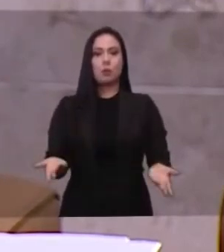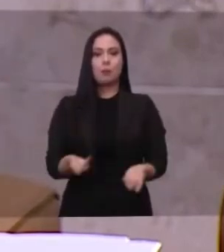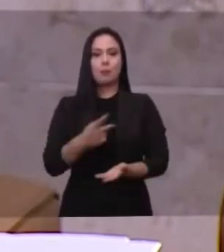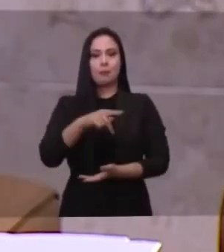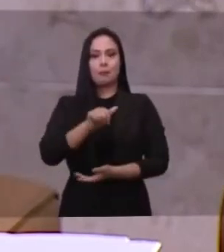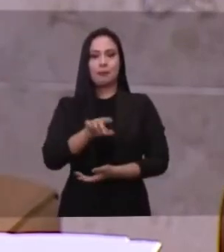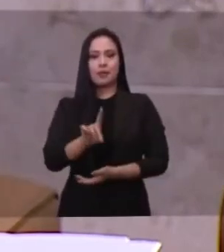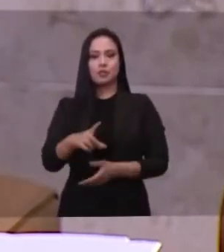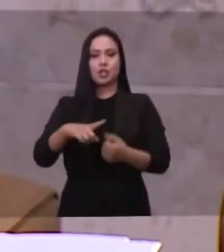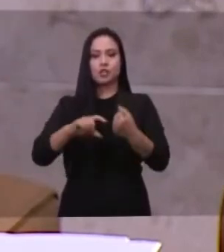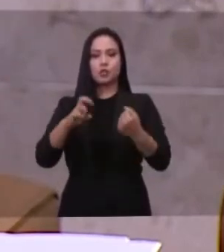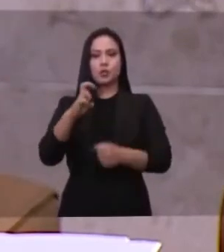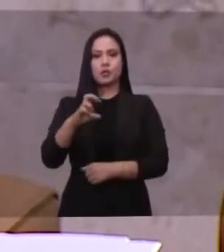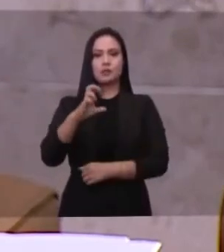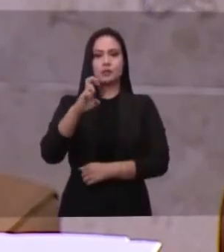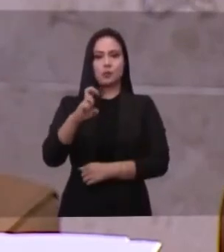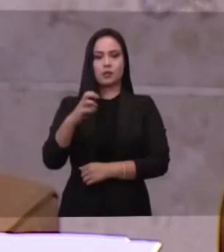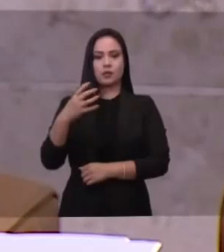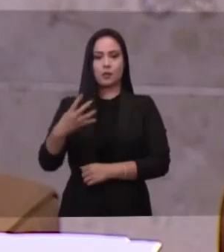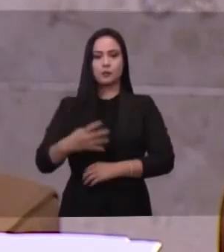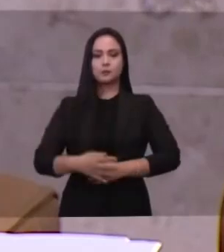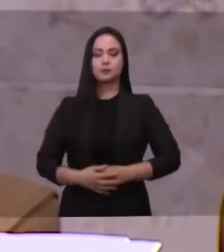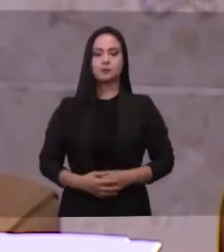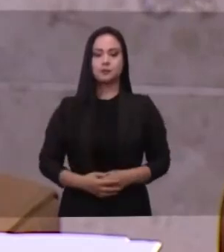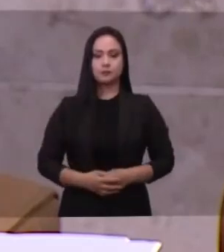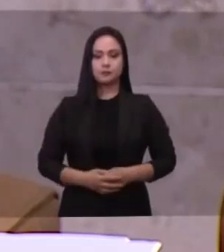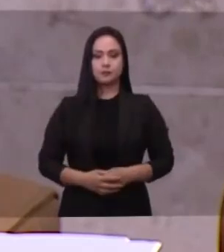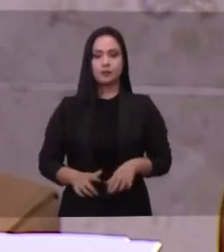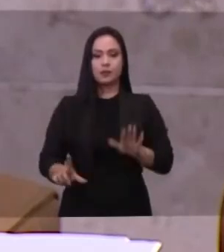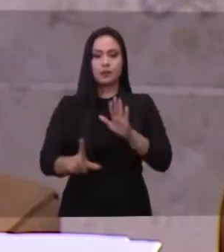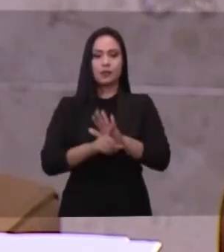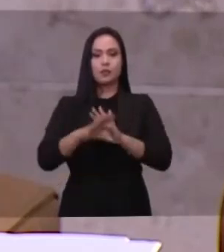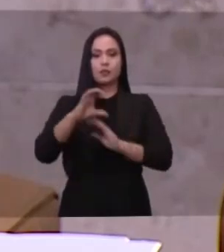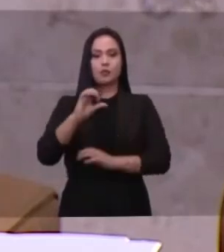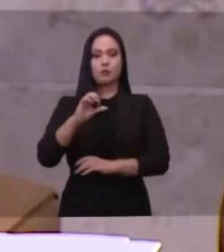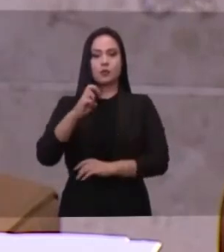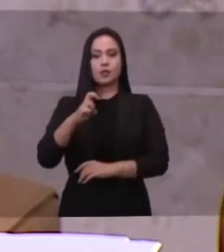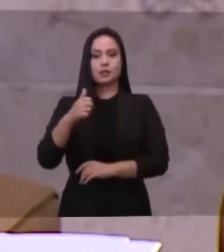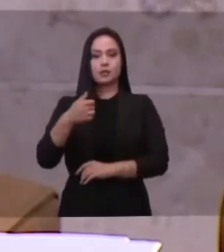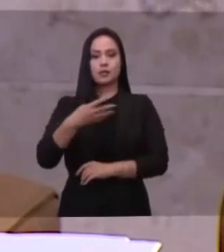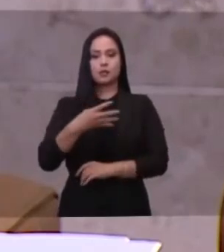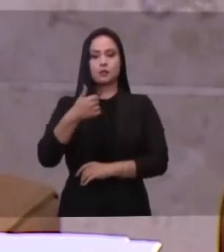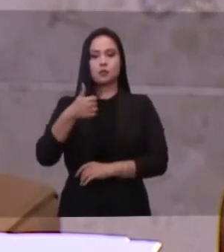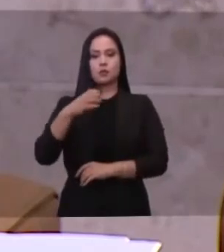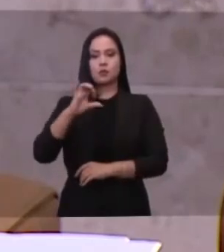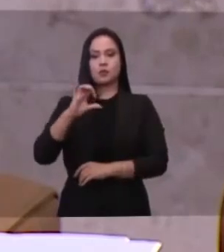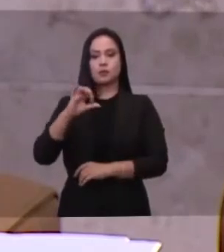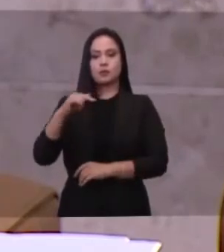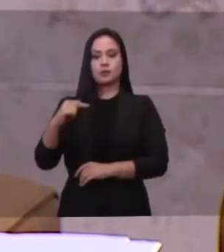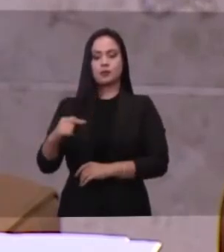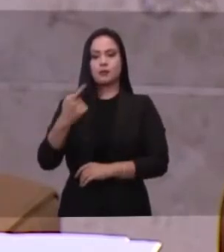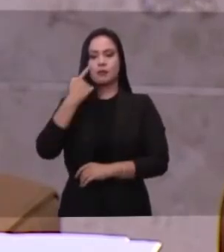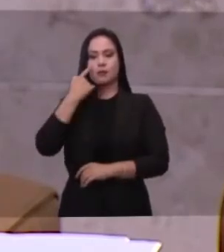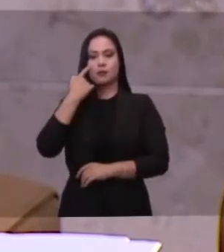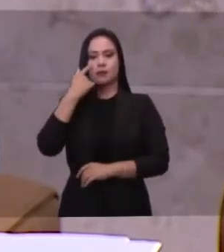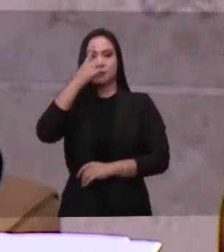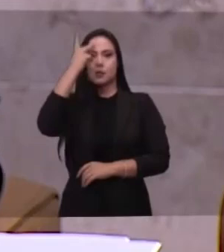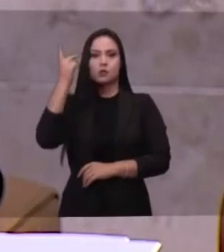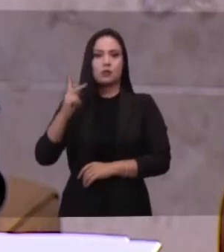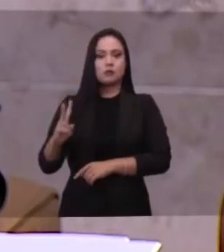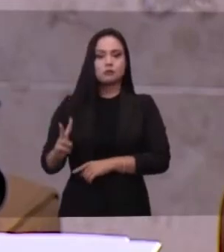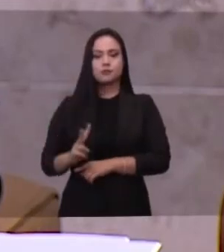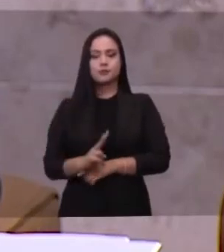5º 54. Em síntese, a Lei 9.514, de 97, confere ao agente